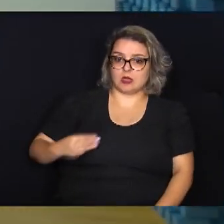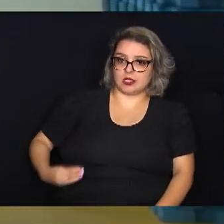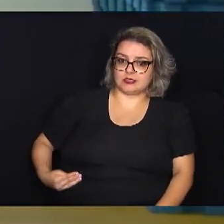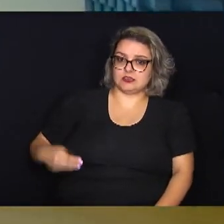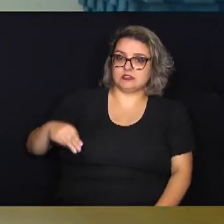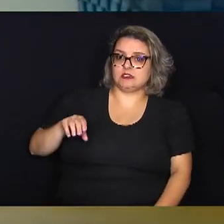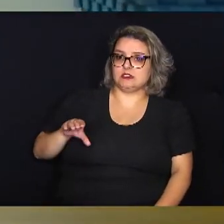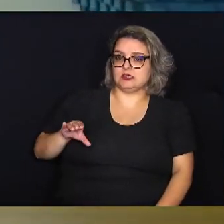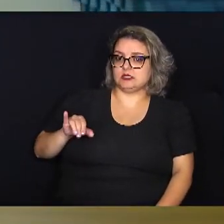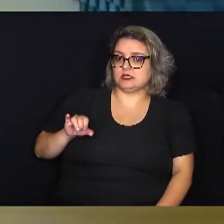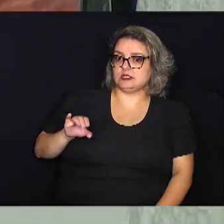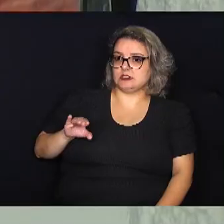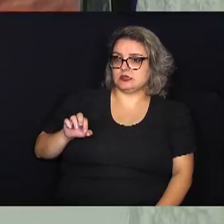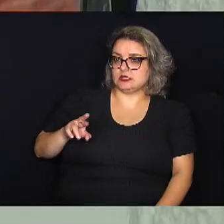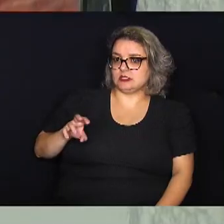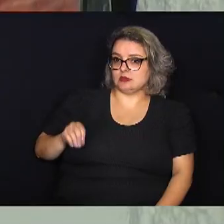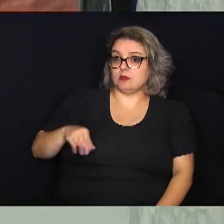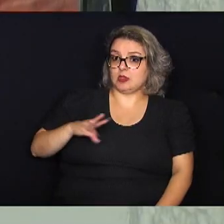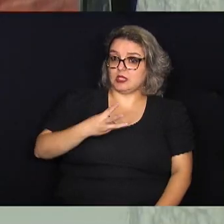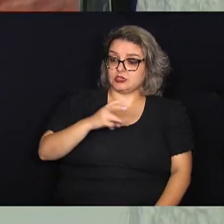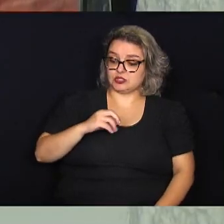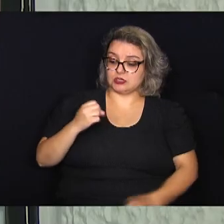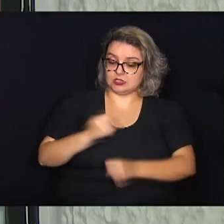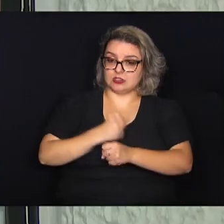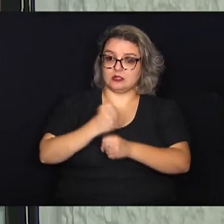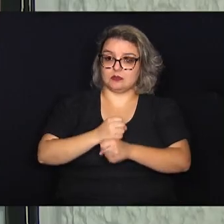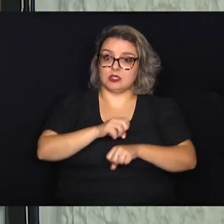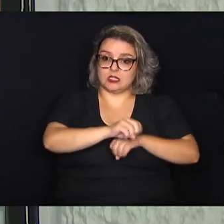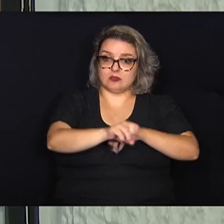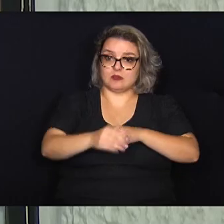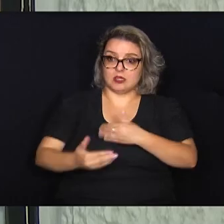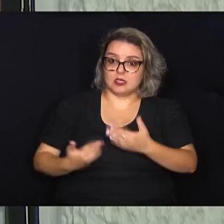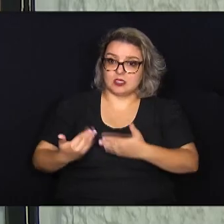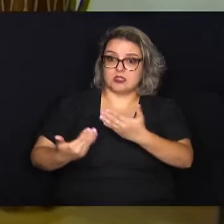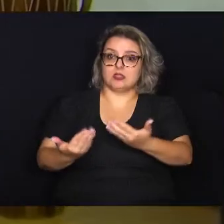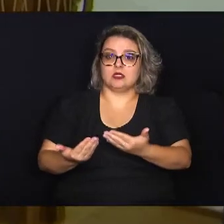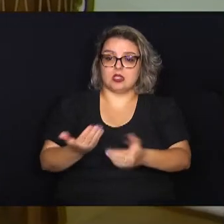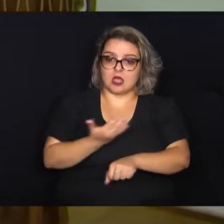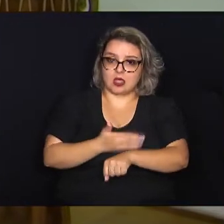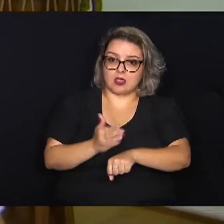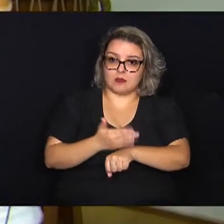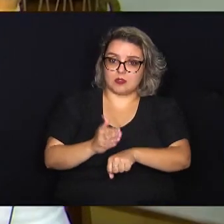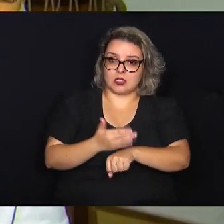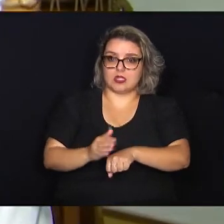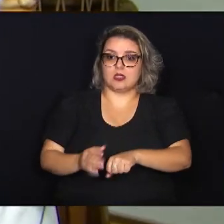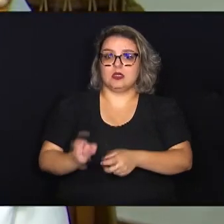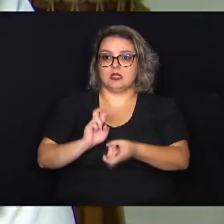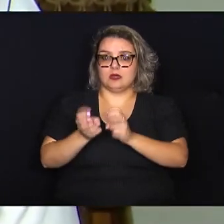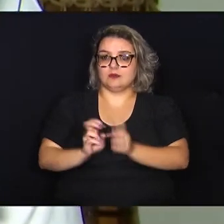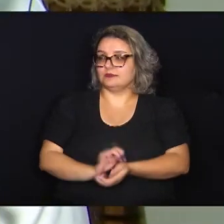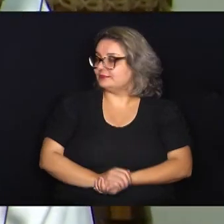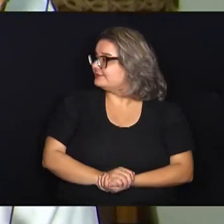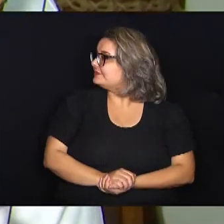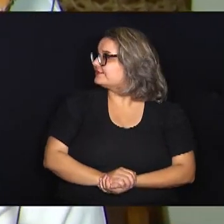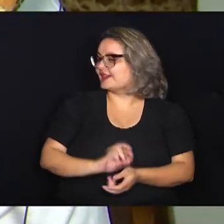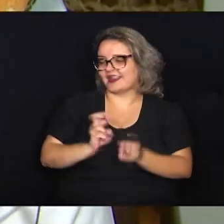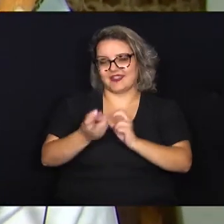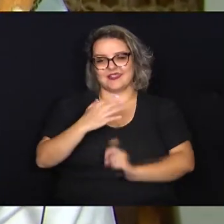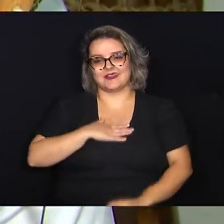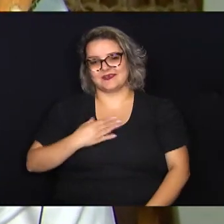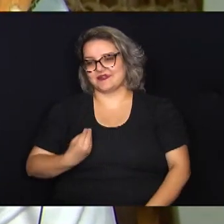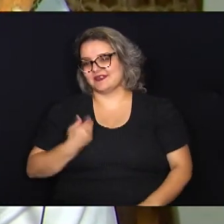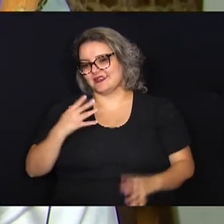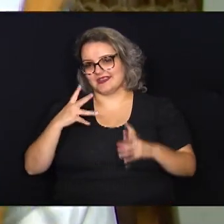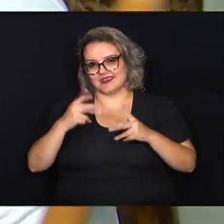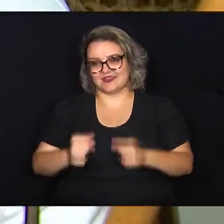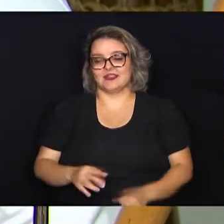de 30 anos ensina e preserva a prática da capoeira na cidade. A capoeira, na minha vida, é tudo, né? Eu conheci